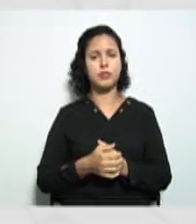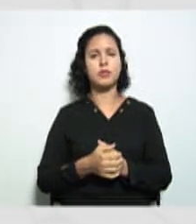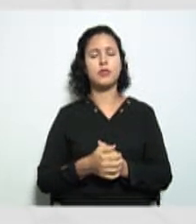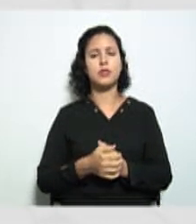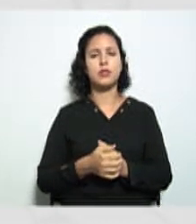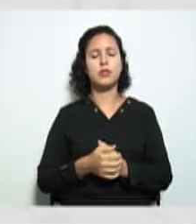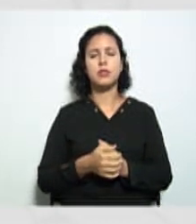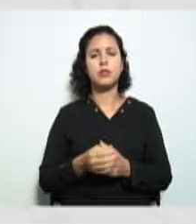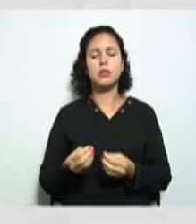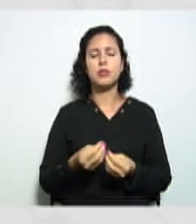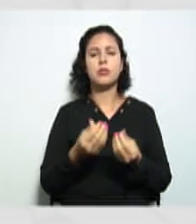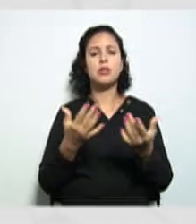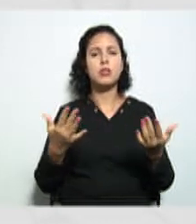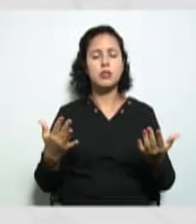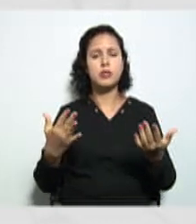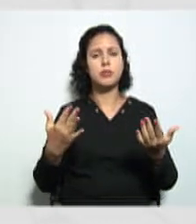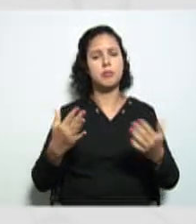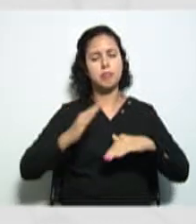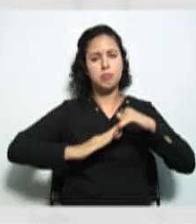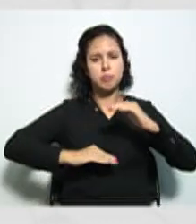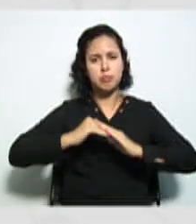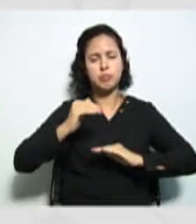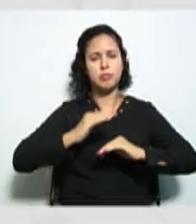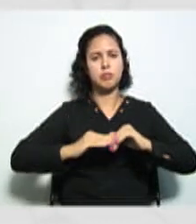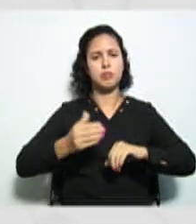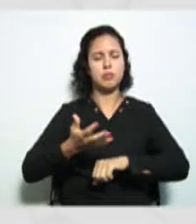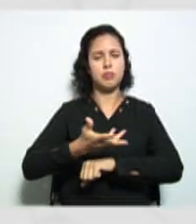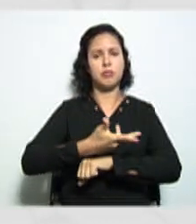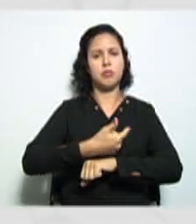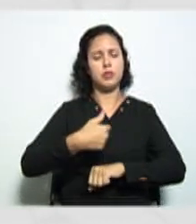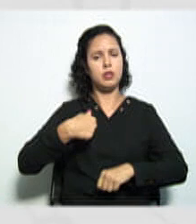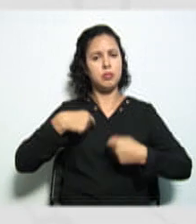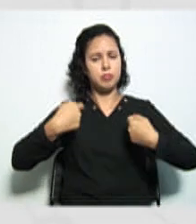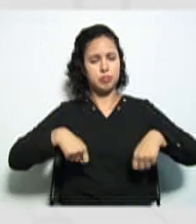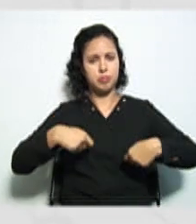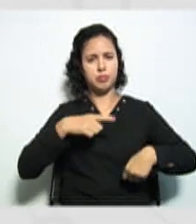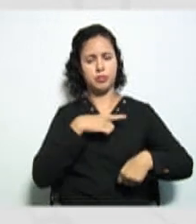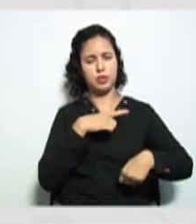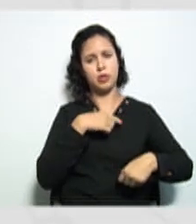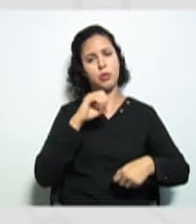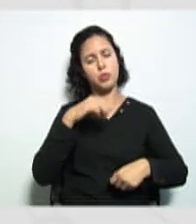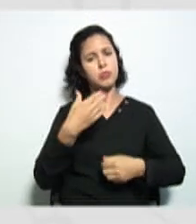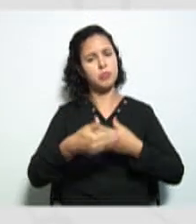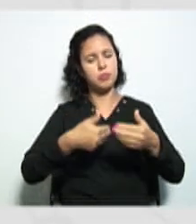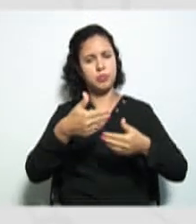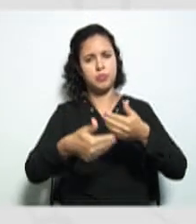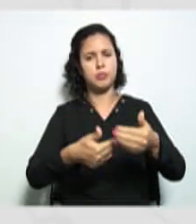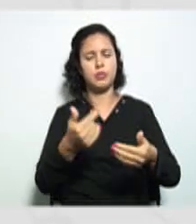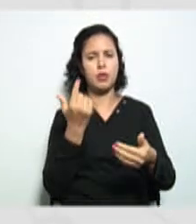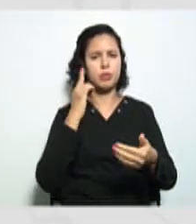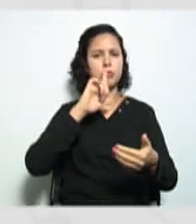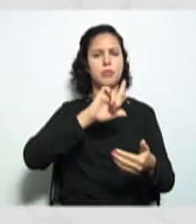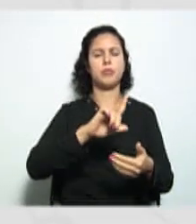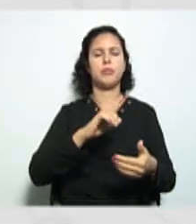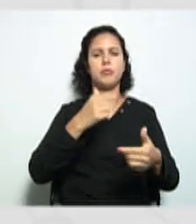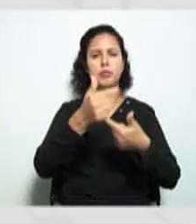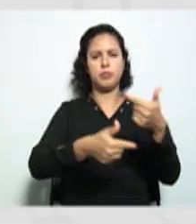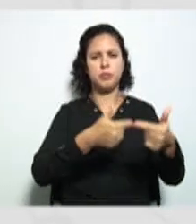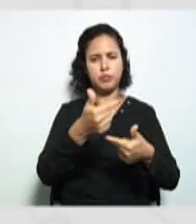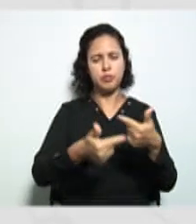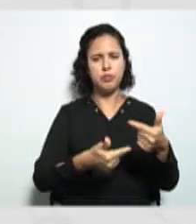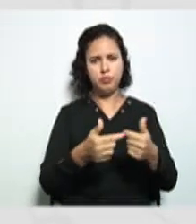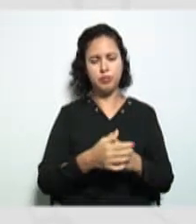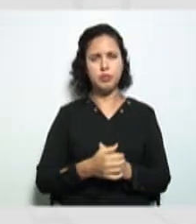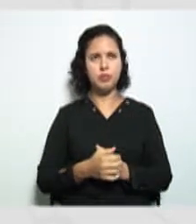quais competências eu preciso ter ou desenvolver para viabilizar essas atividades? Então, nós